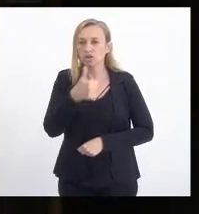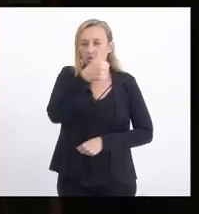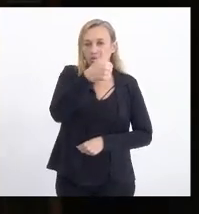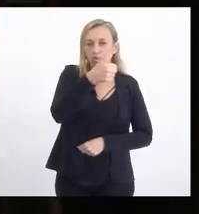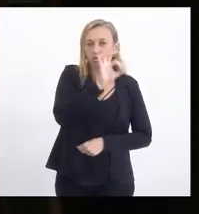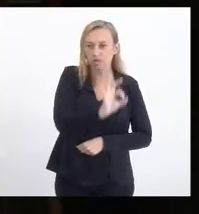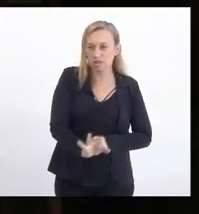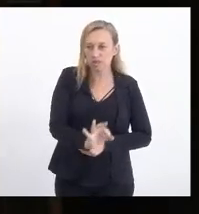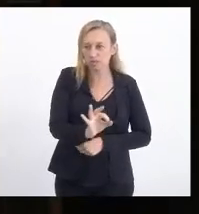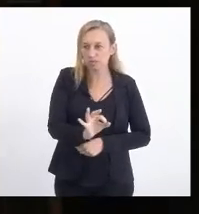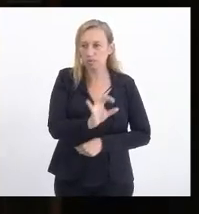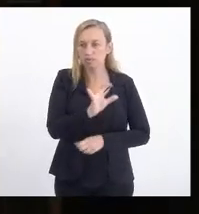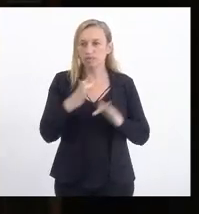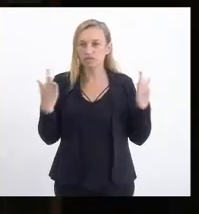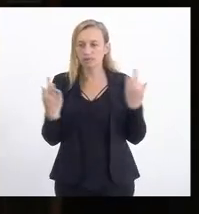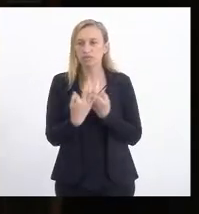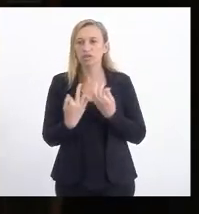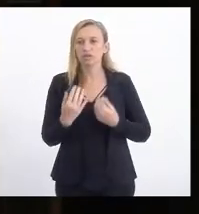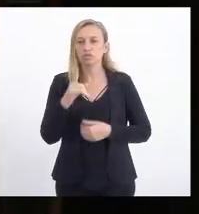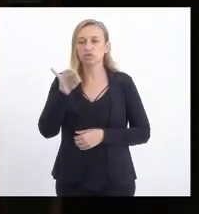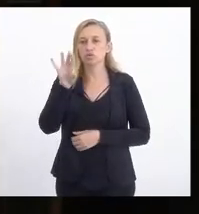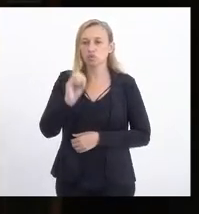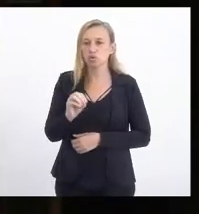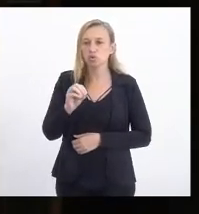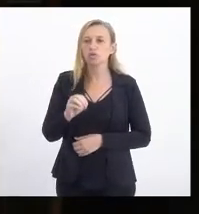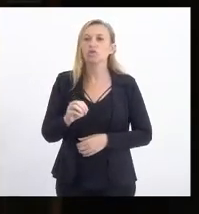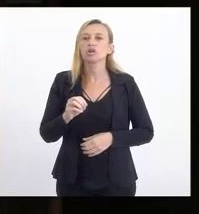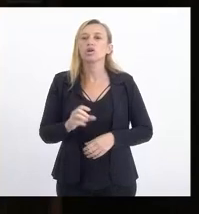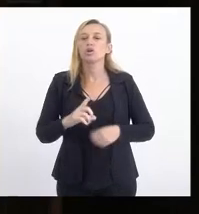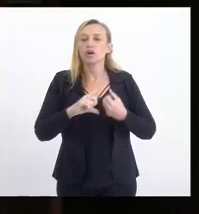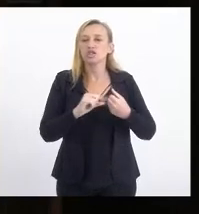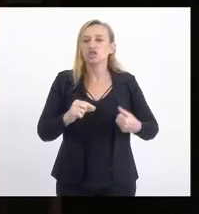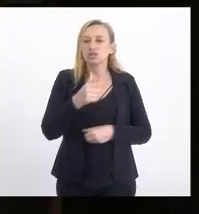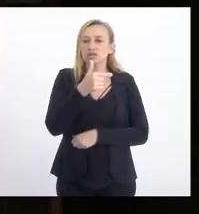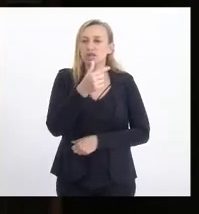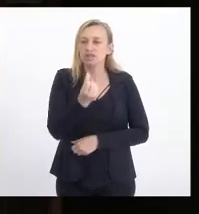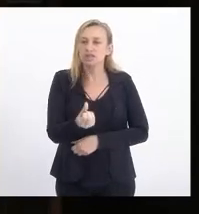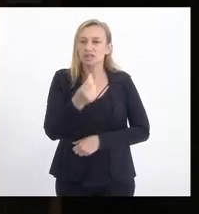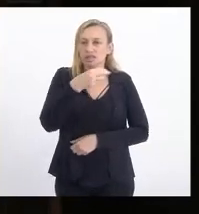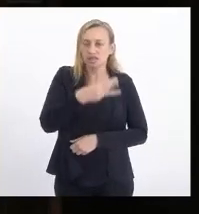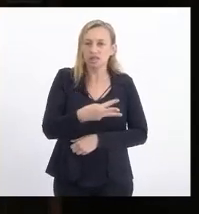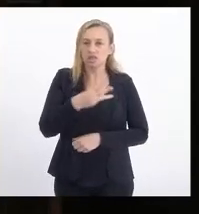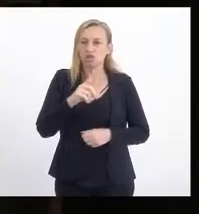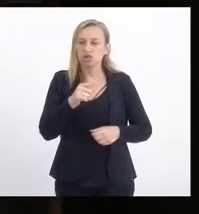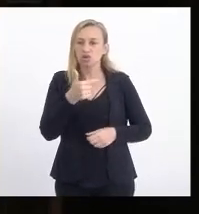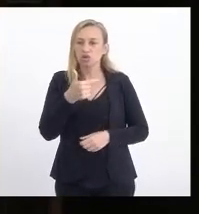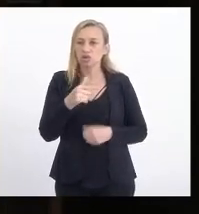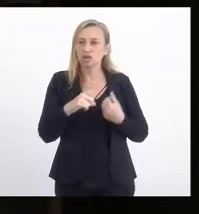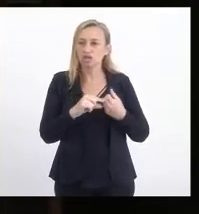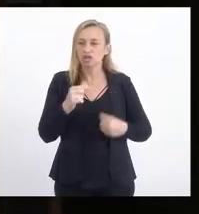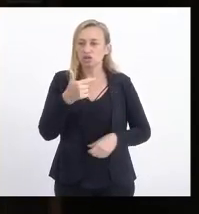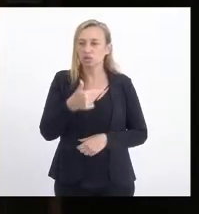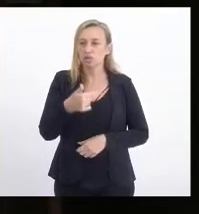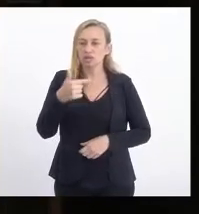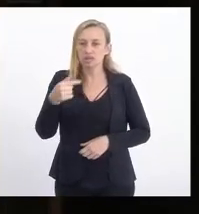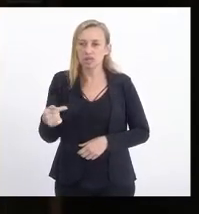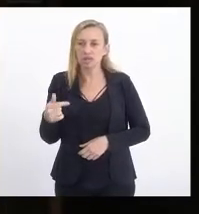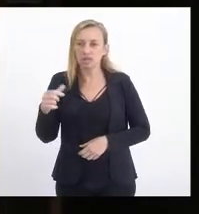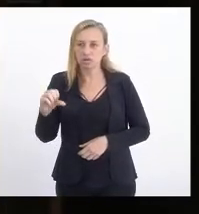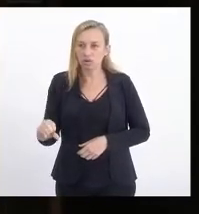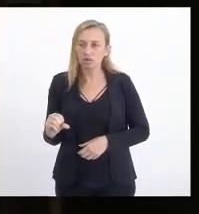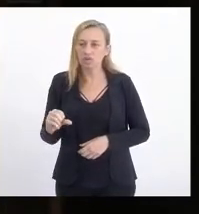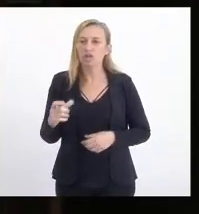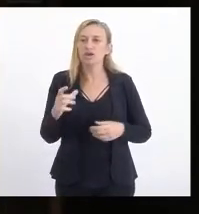é o artigo 63 também do 279 que é o adiantamento a